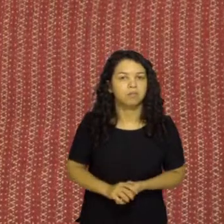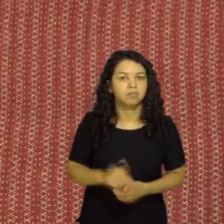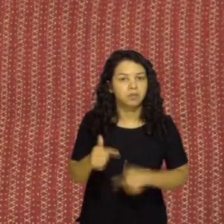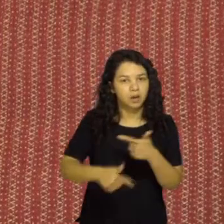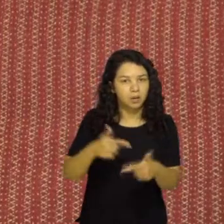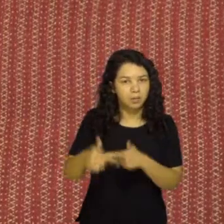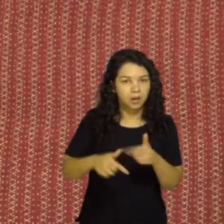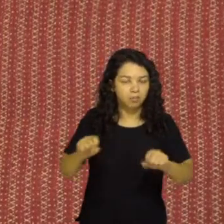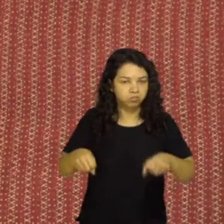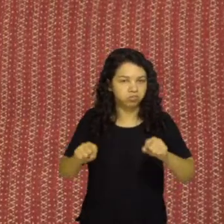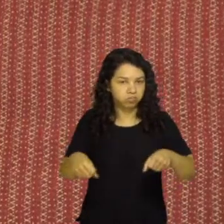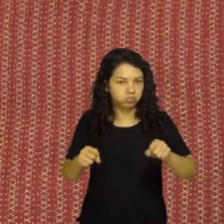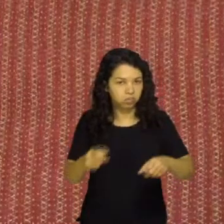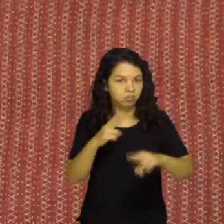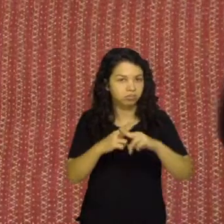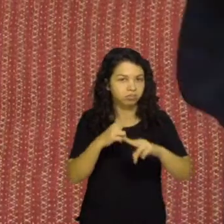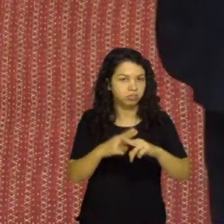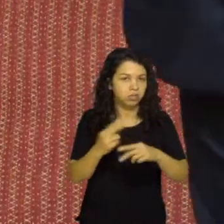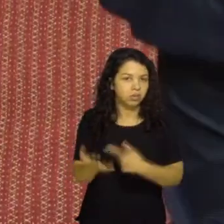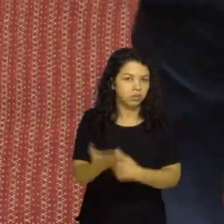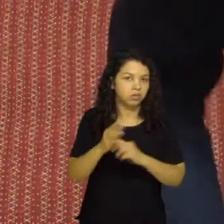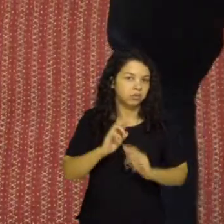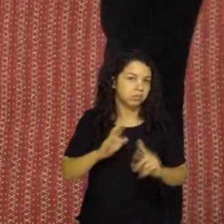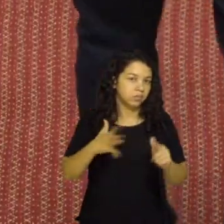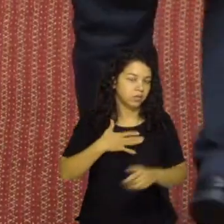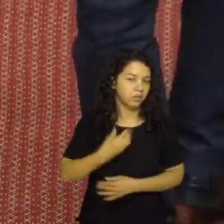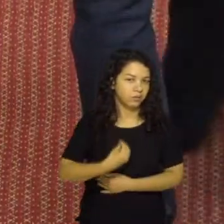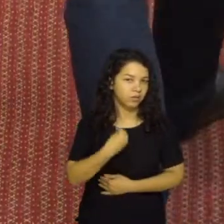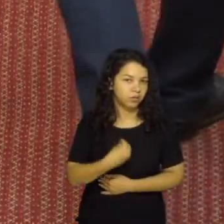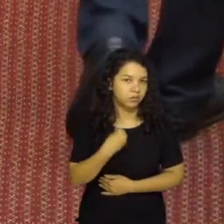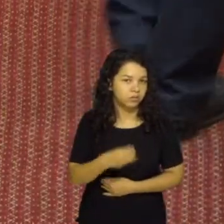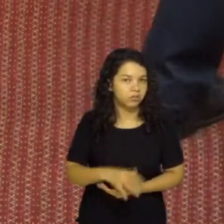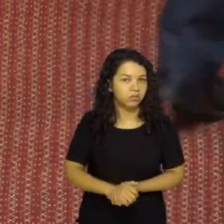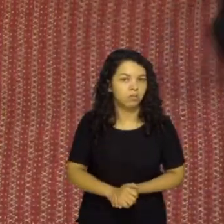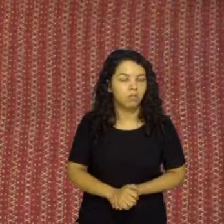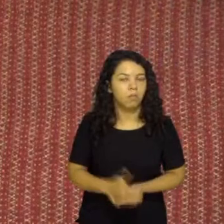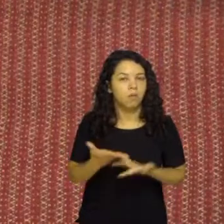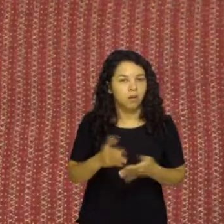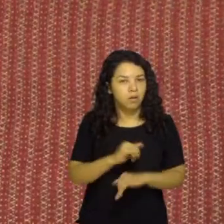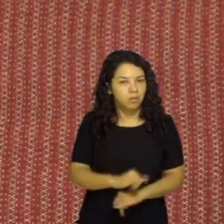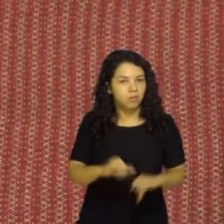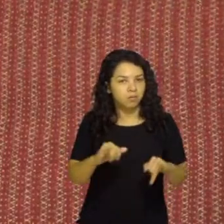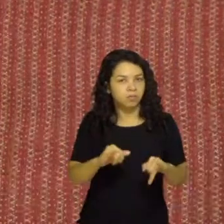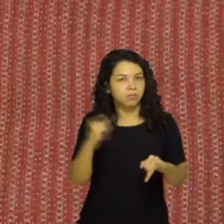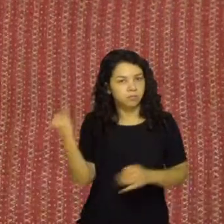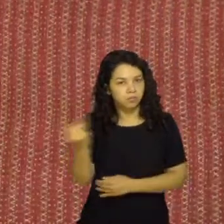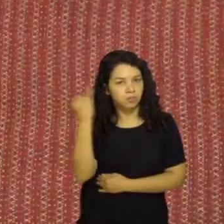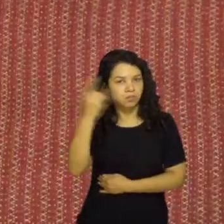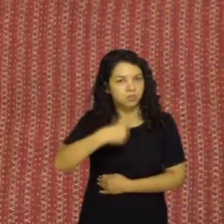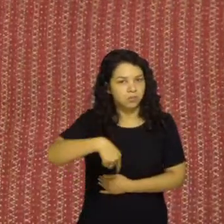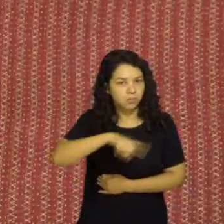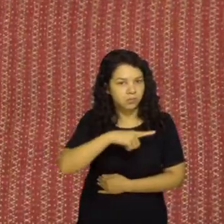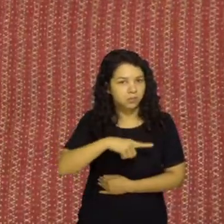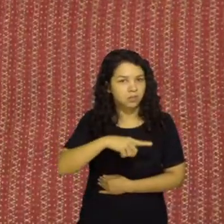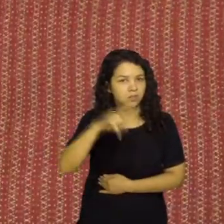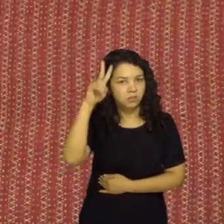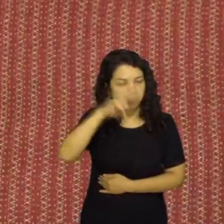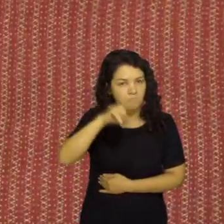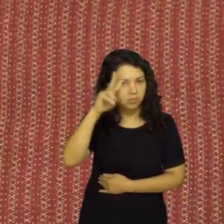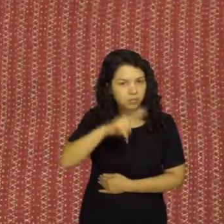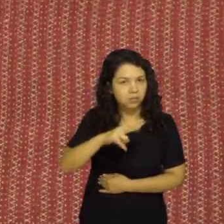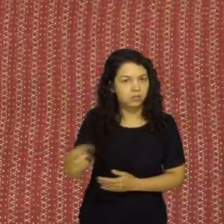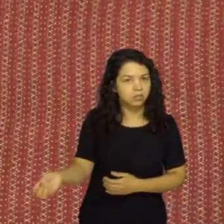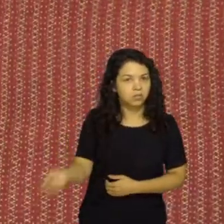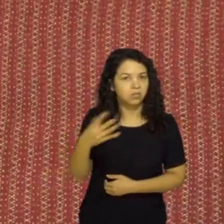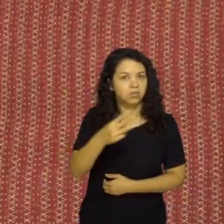aqui em Florianópolis, fez toda a diferença na minha vida, e quero dizer da importância de a gente repensar o próprio novo ensino